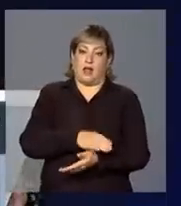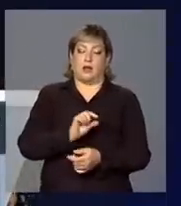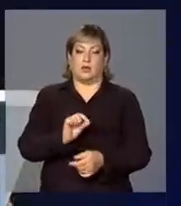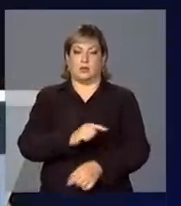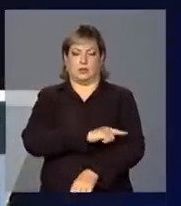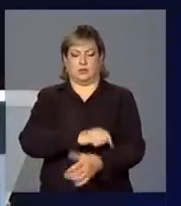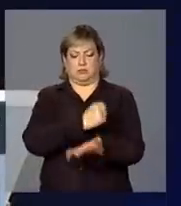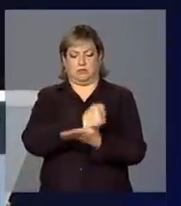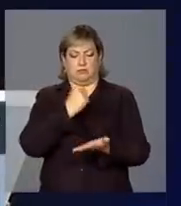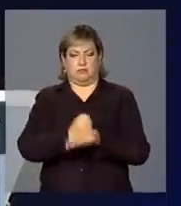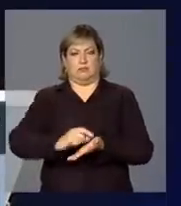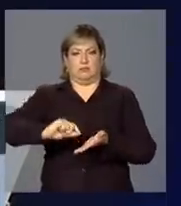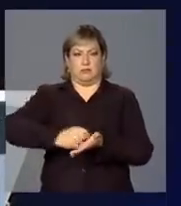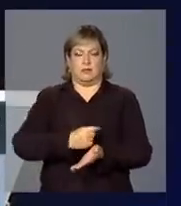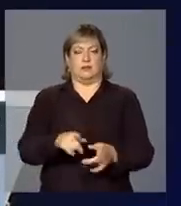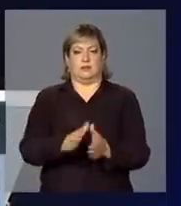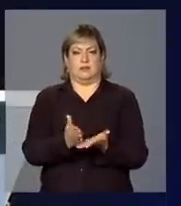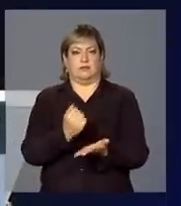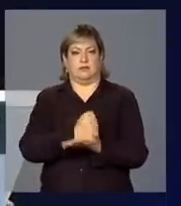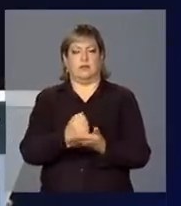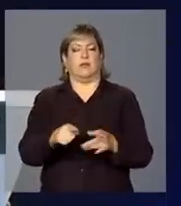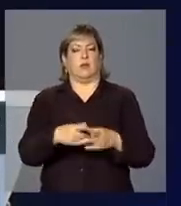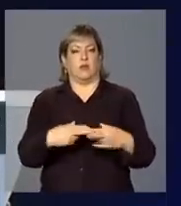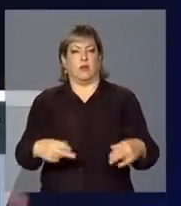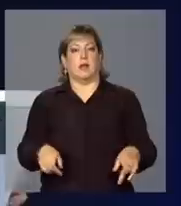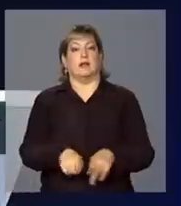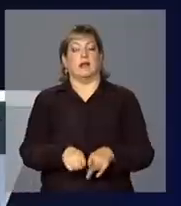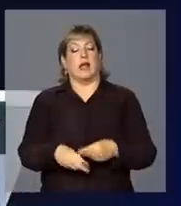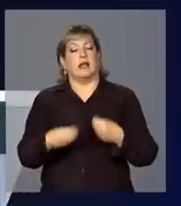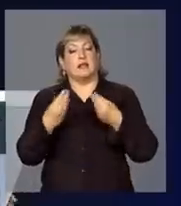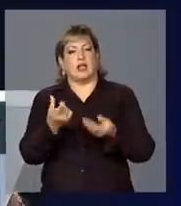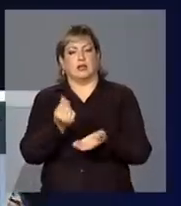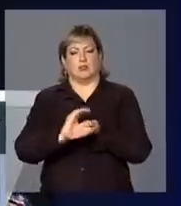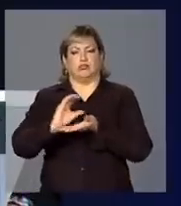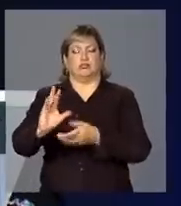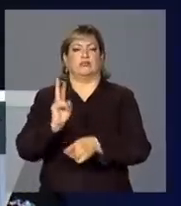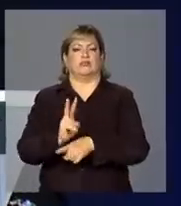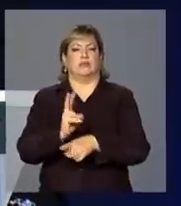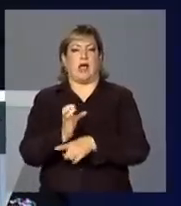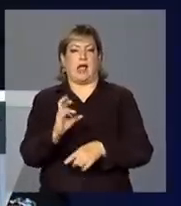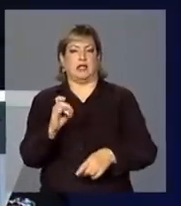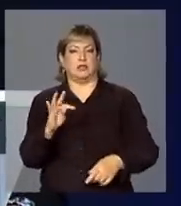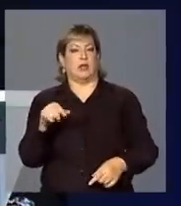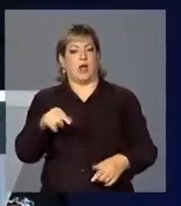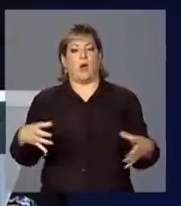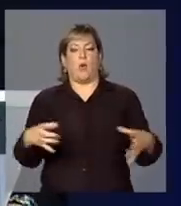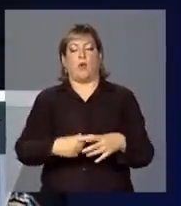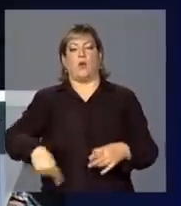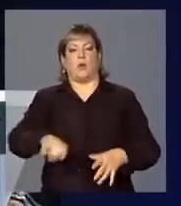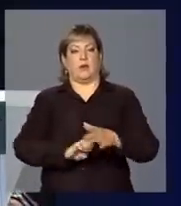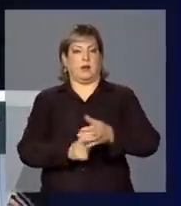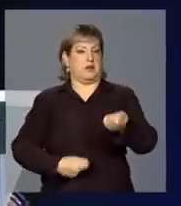formalizar e, de outro, também apoiar, dando crédito, esse conjunto de empreendedores.